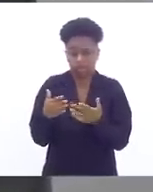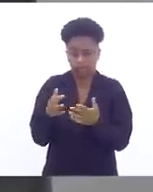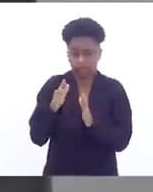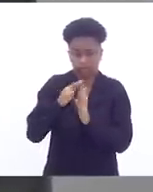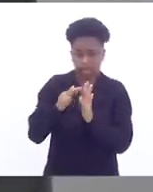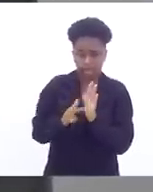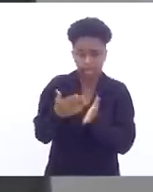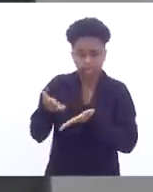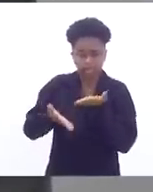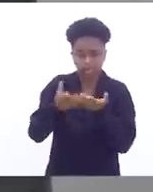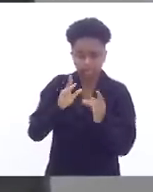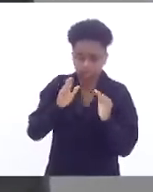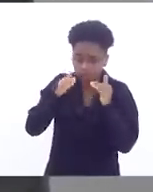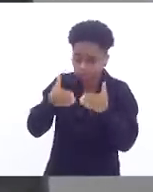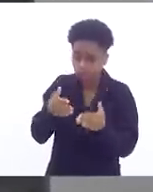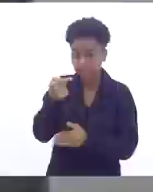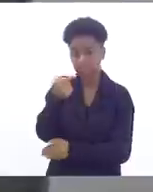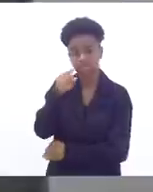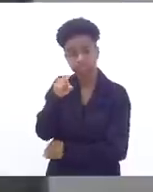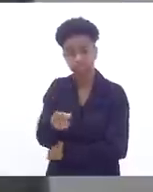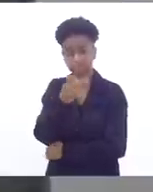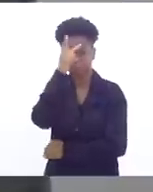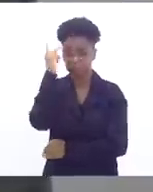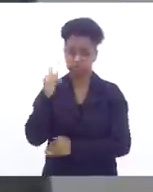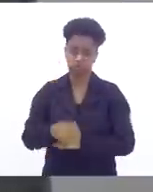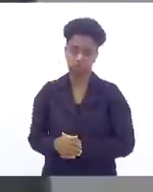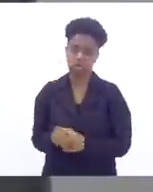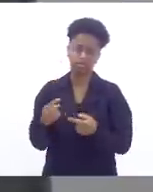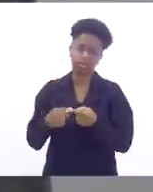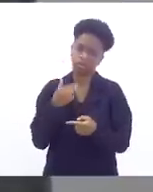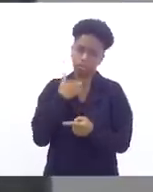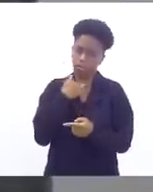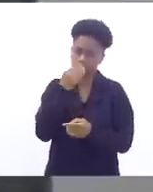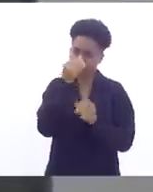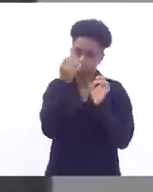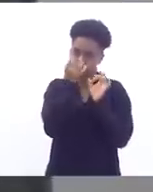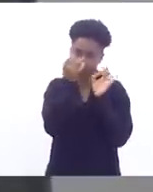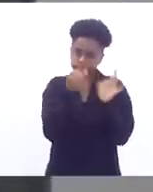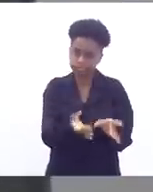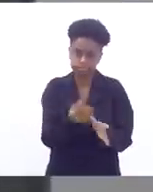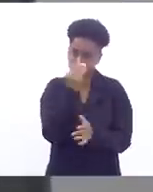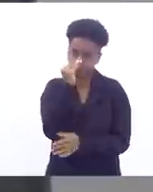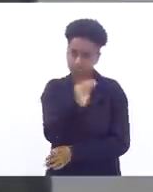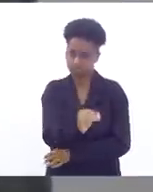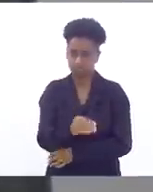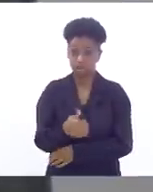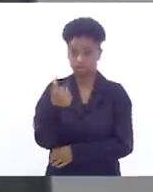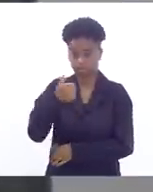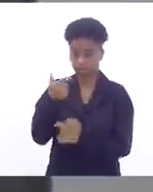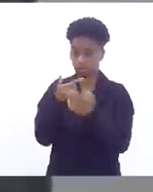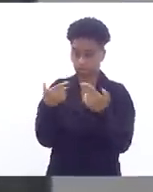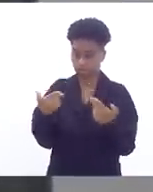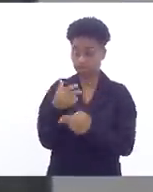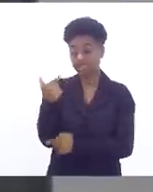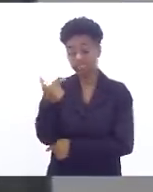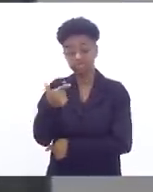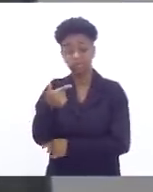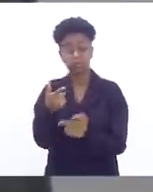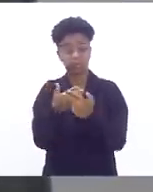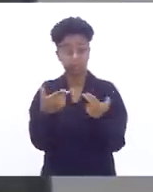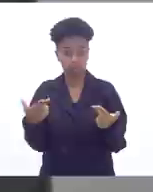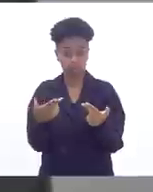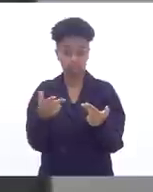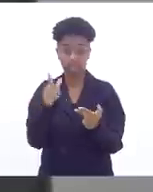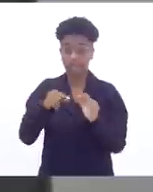específico para essas sete mil pessoas que não podem ficar esquecidos Esse é o primeiro ponto o segundo ponto é